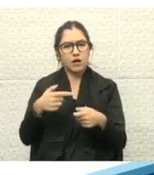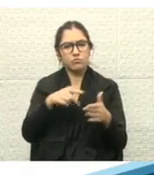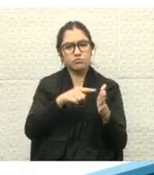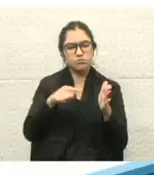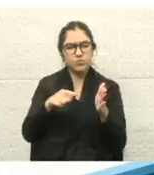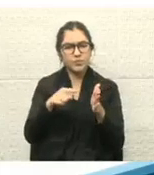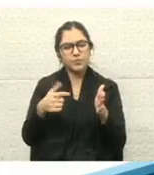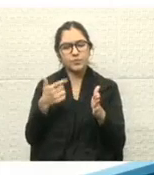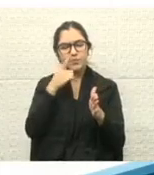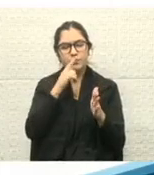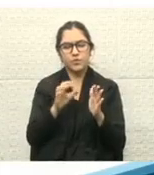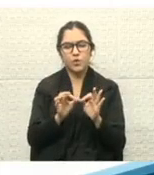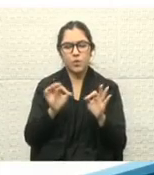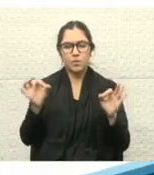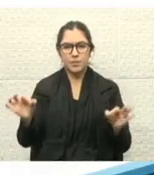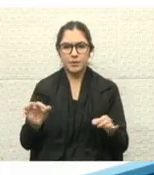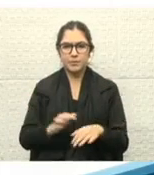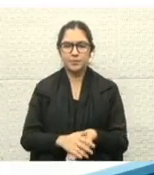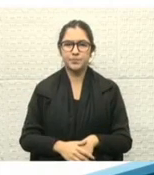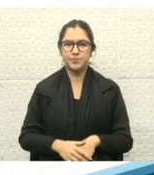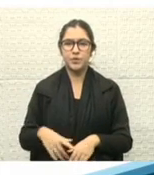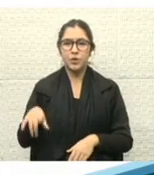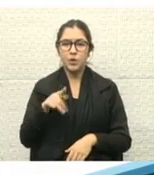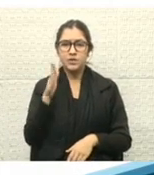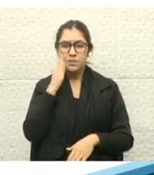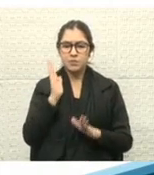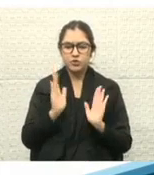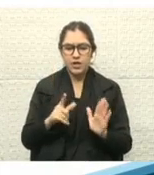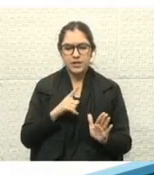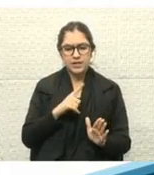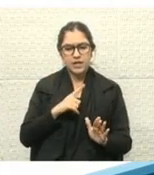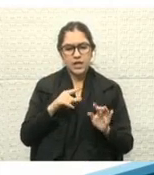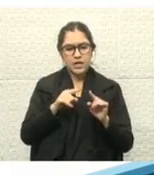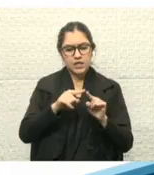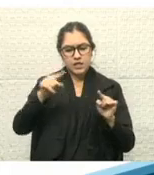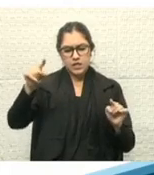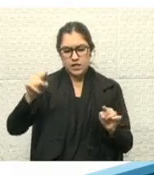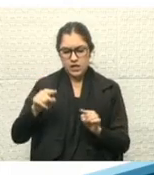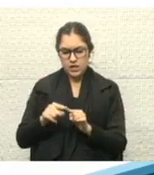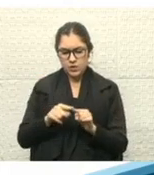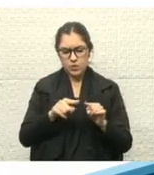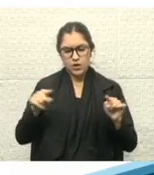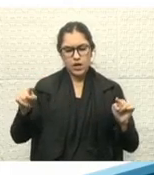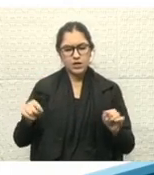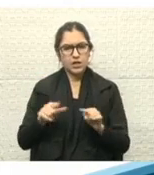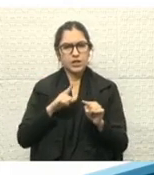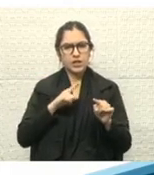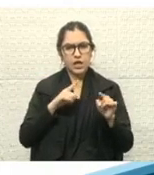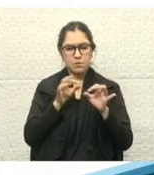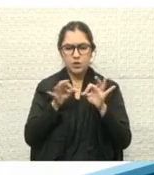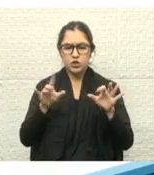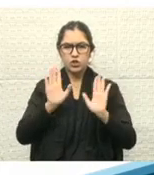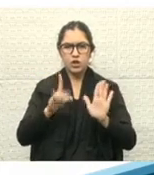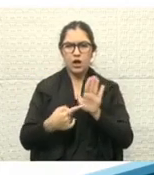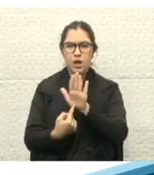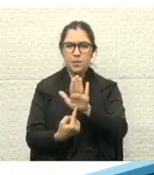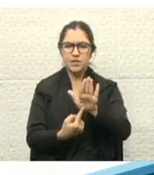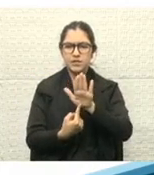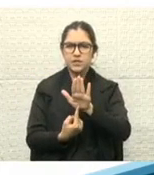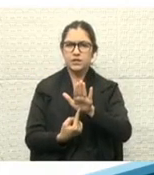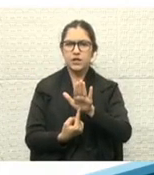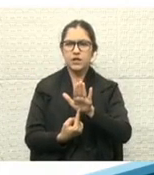de fato um comprimento. Então, sabendo que nós temos um triângulo retângulo, com as medidas que foram